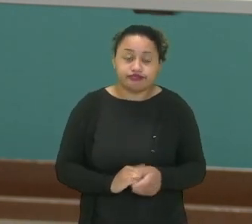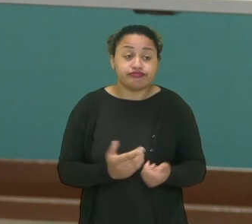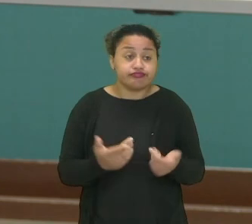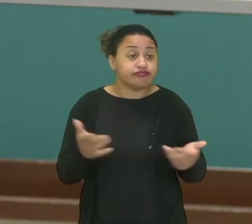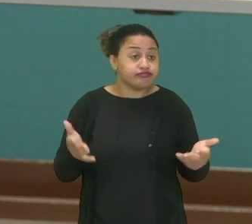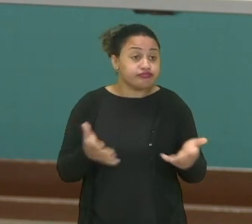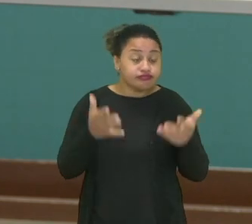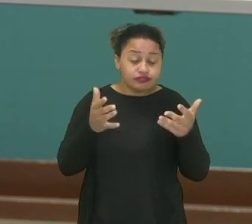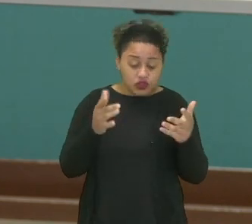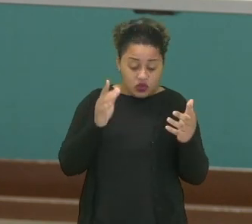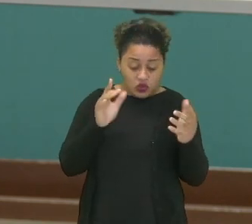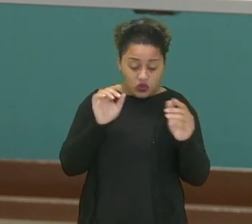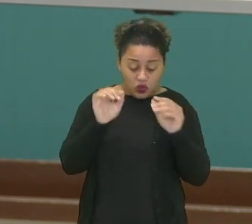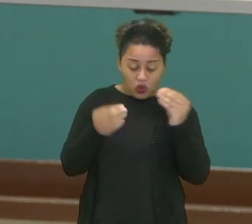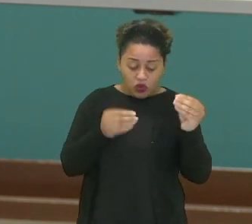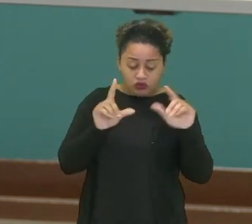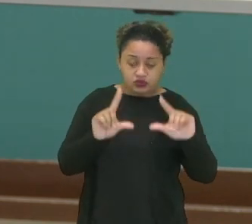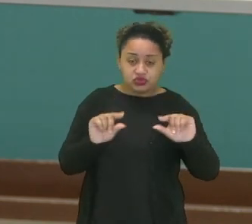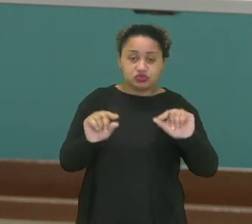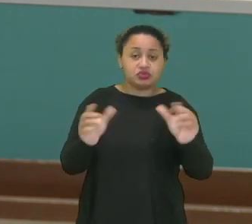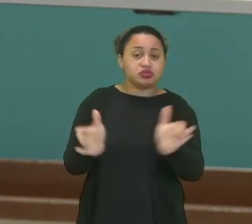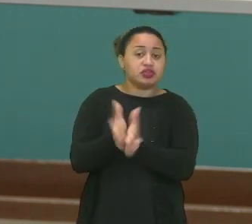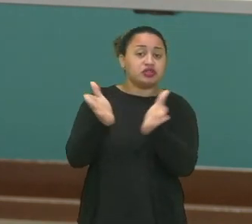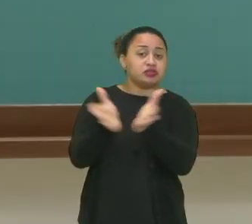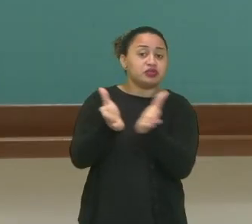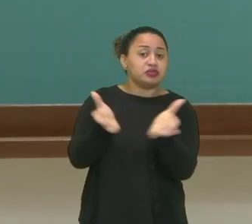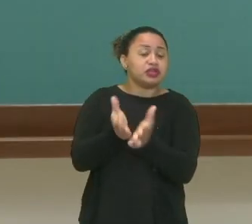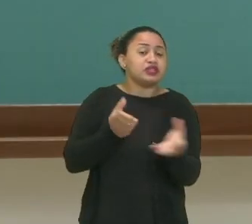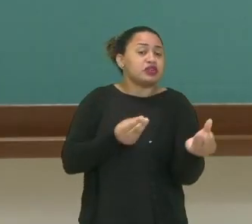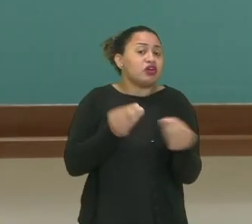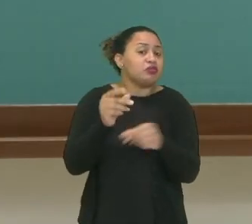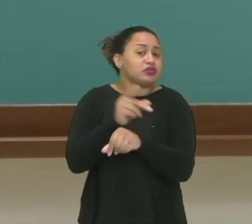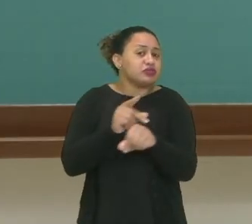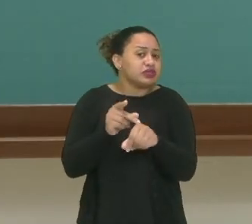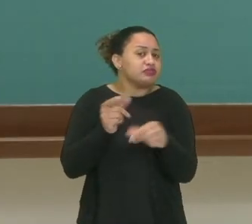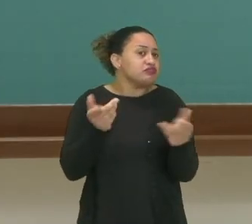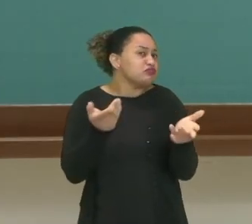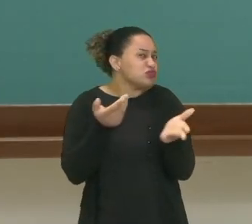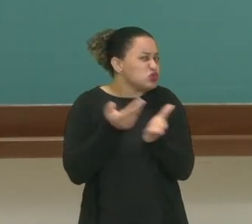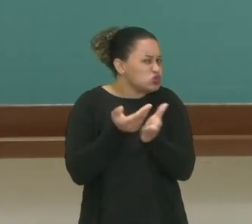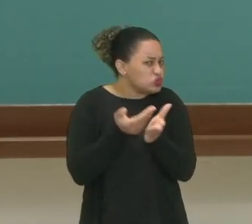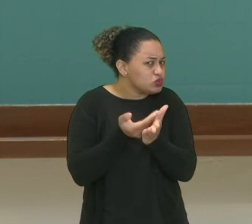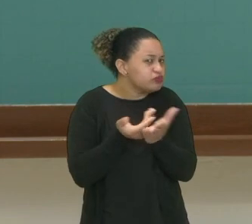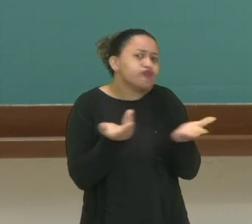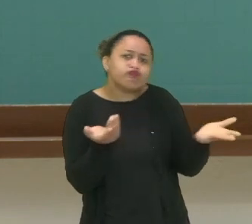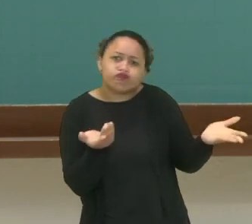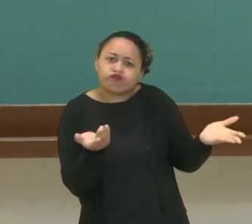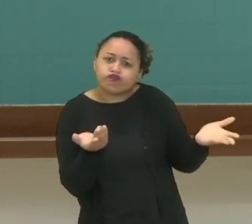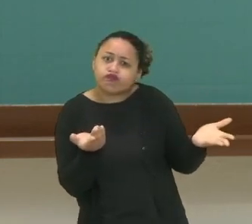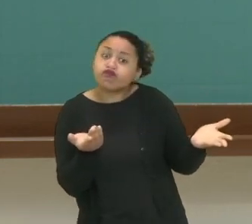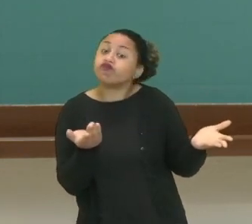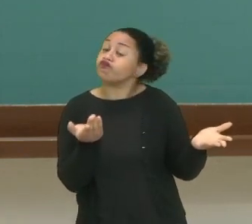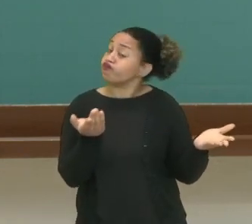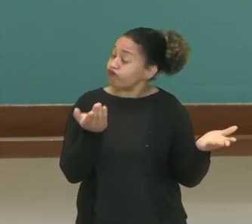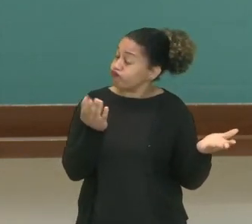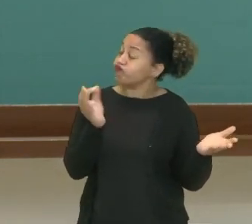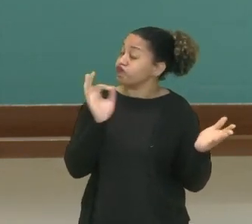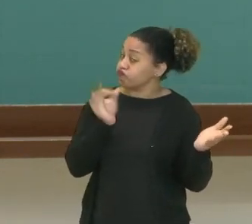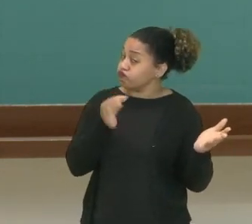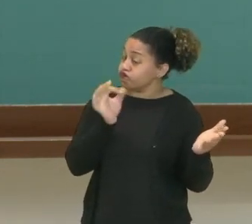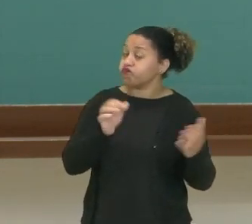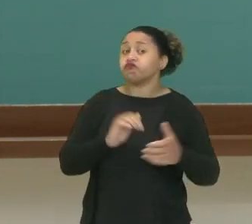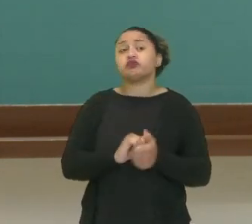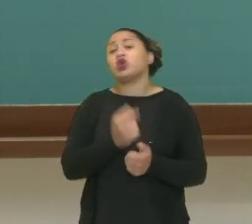Promover um objetivo como a redução da pobreza. Será que estudo dá para ter aí? Boa!